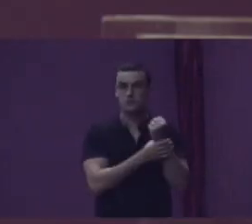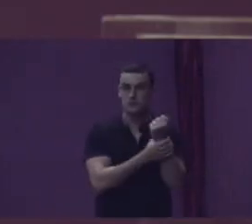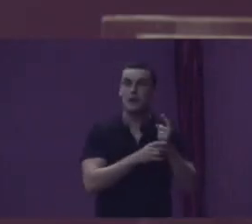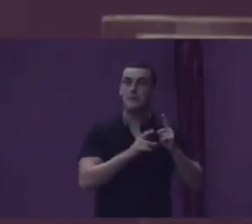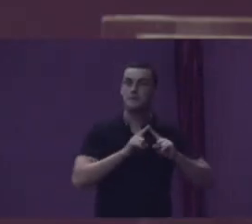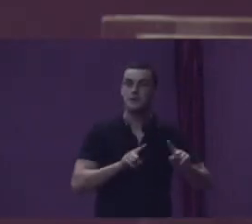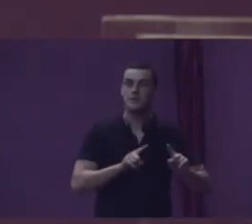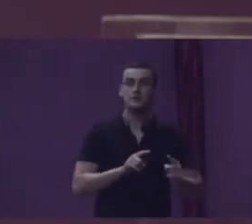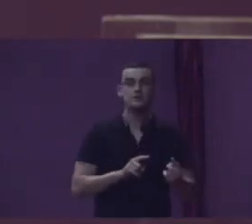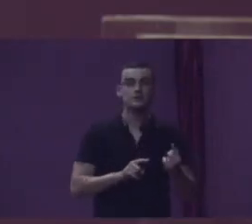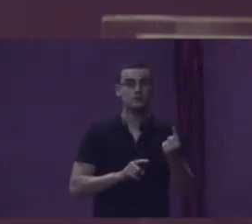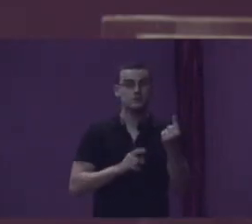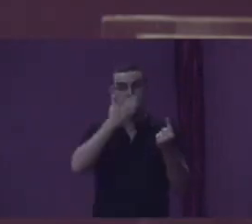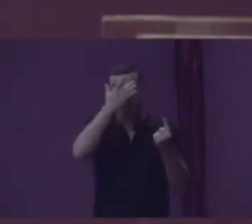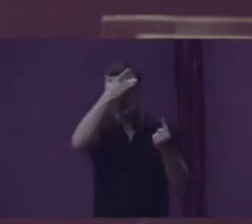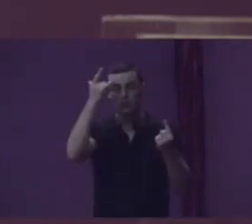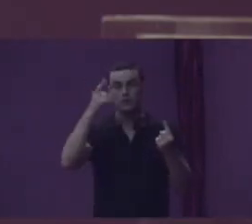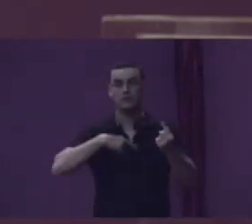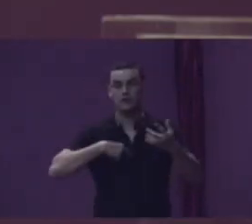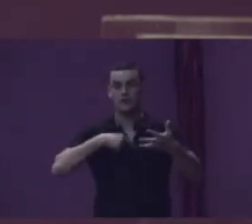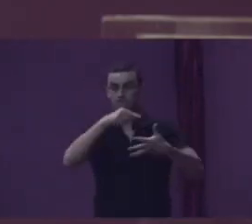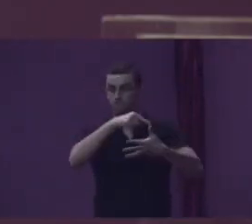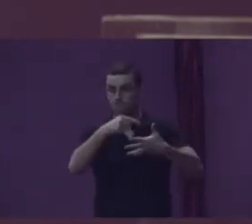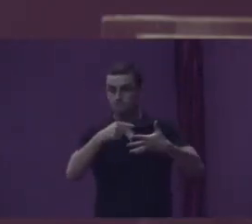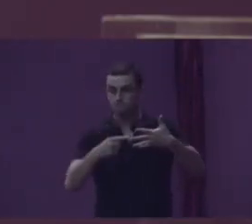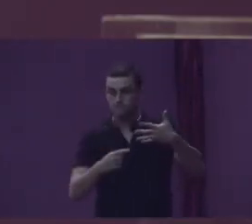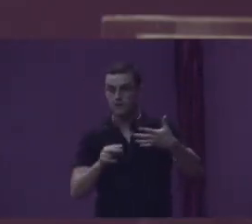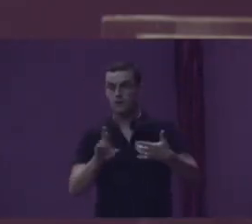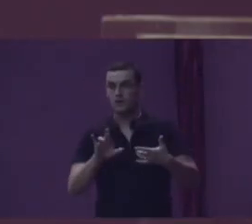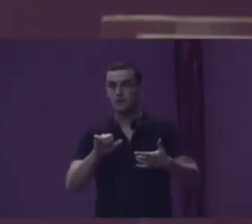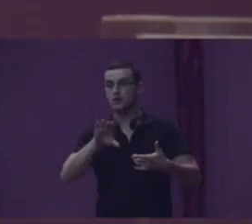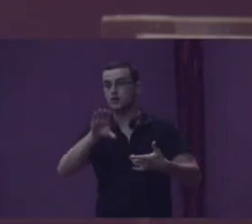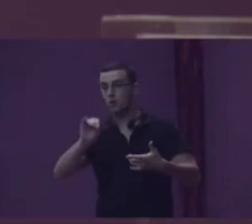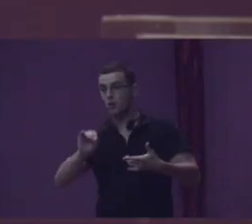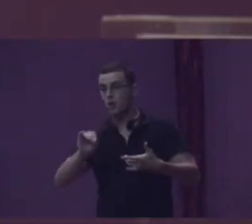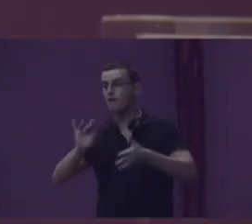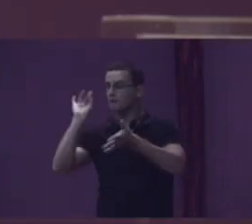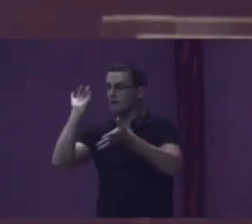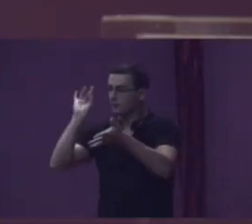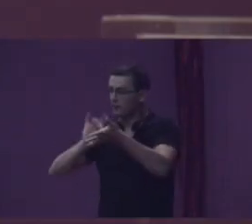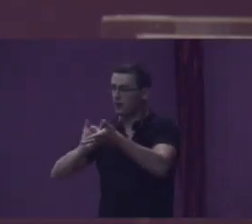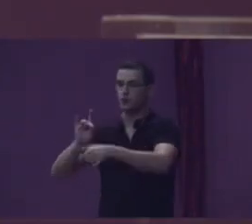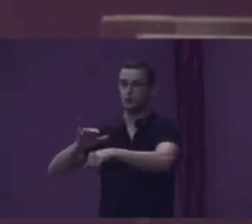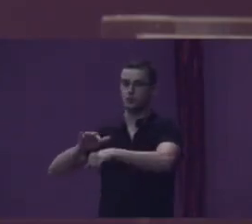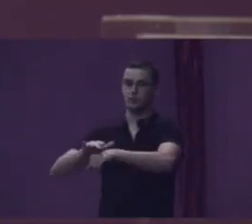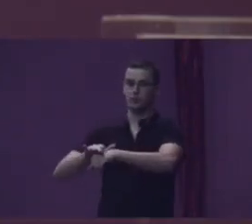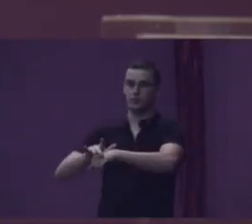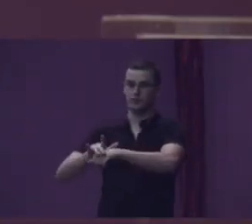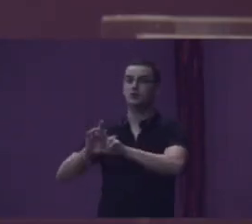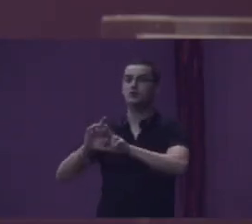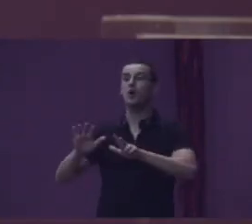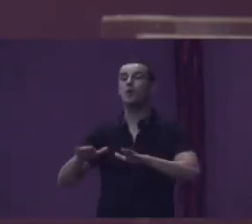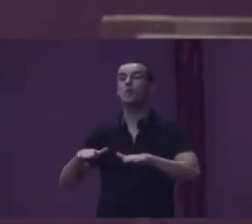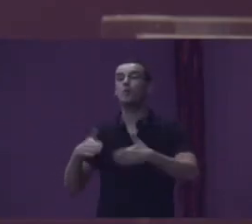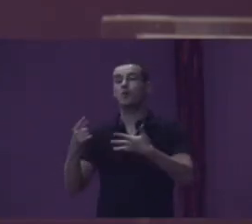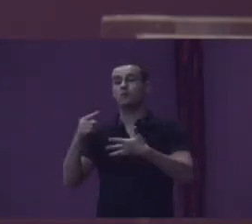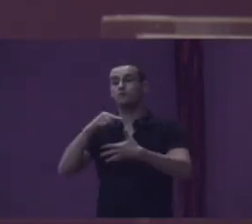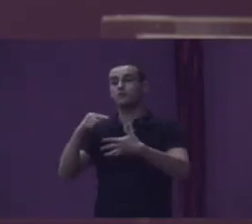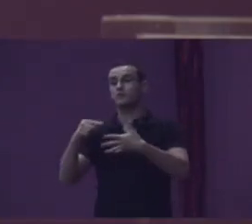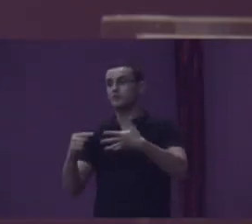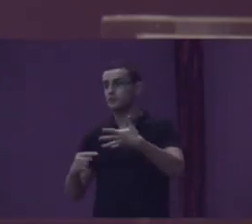tem fatores de risco para ser doente. A coisa parou de risco da doença